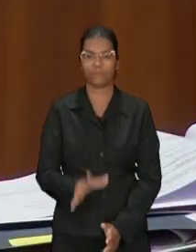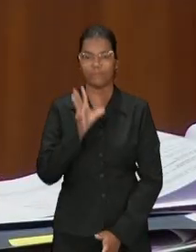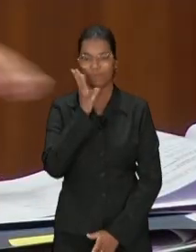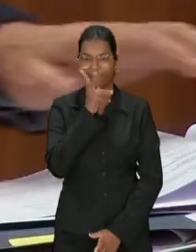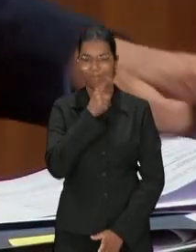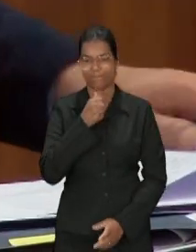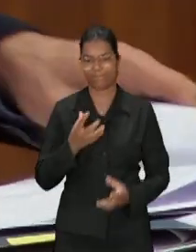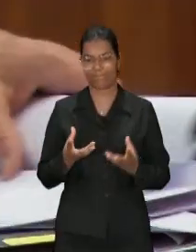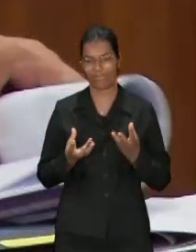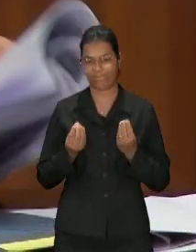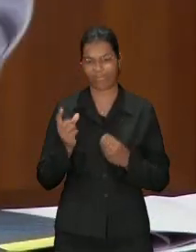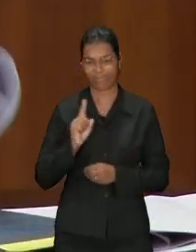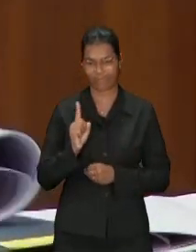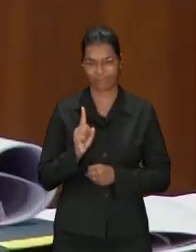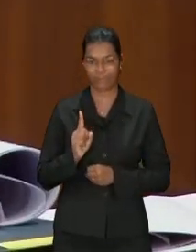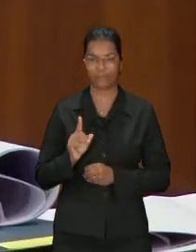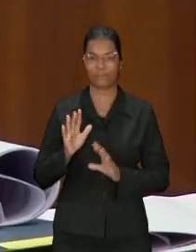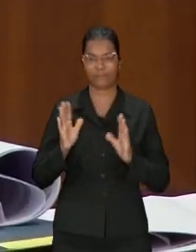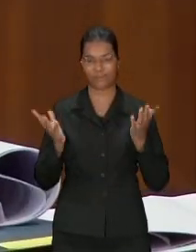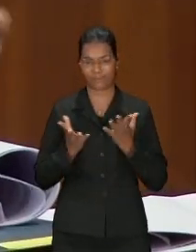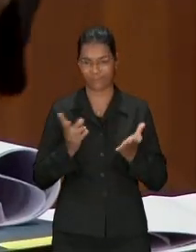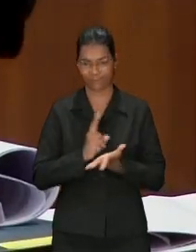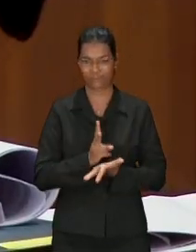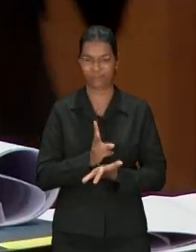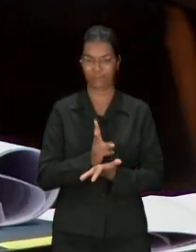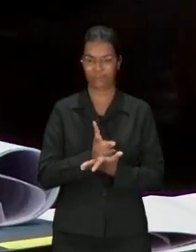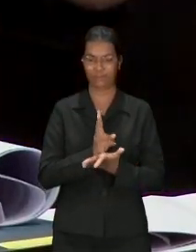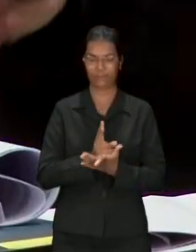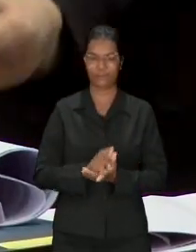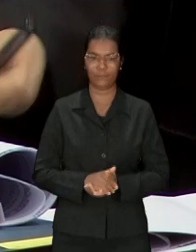vamos continuar aqui.